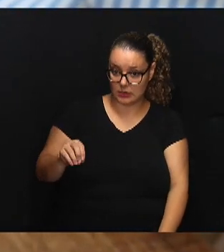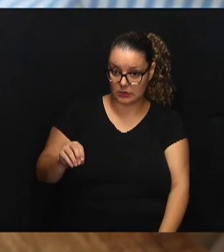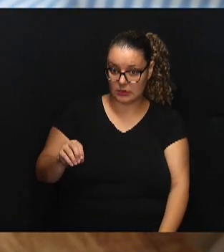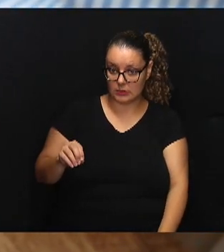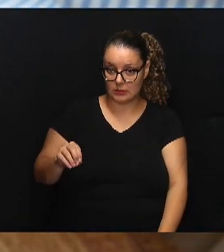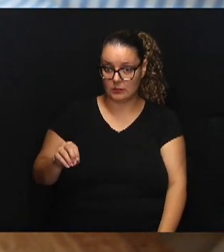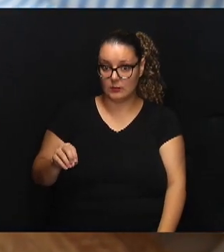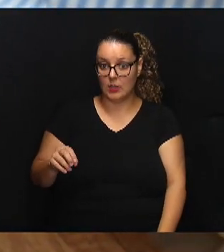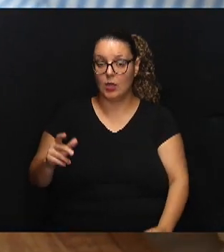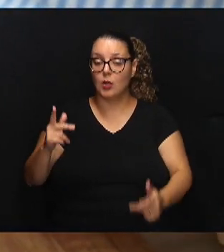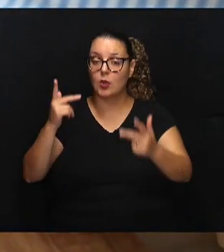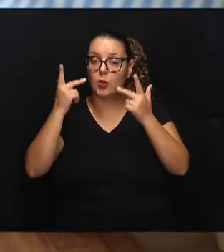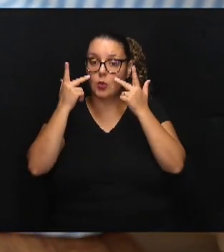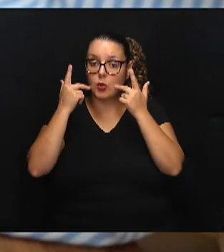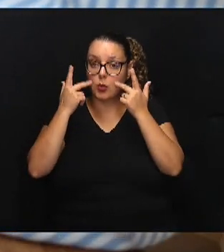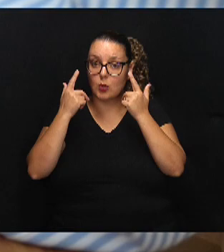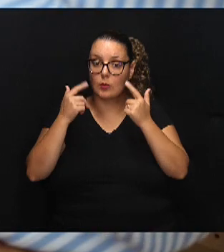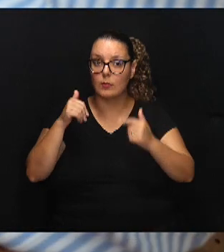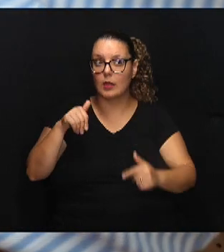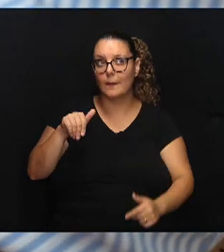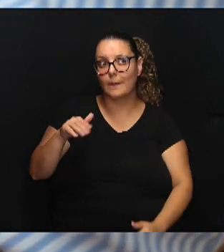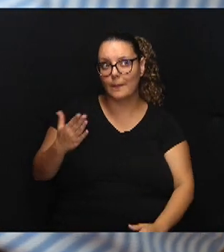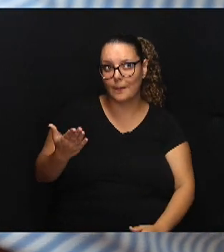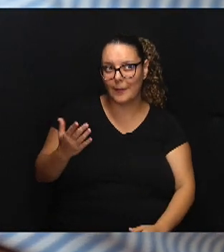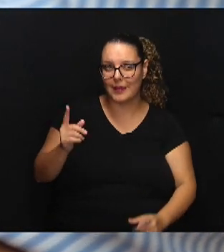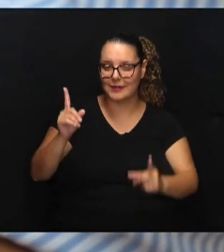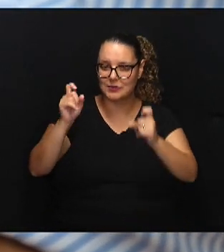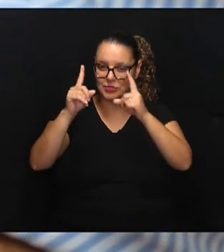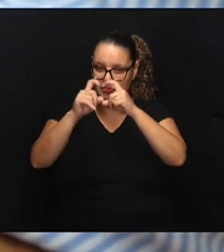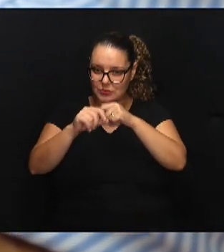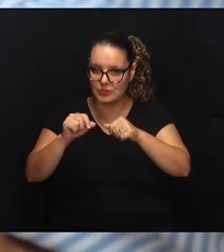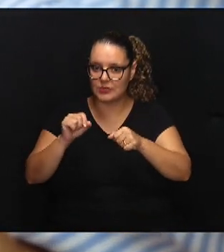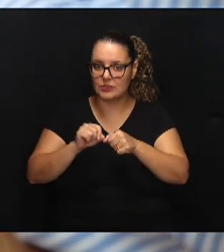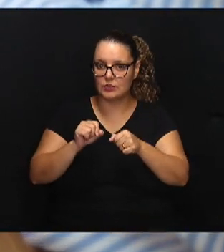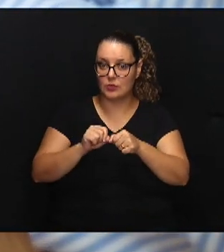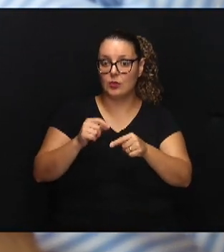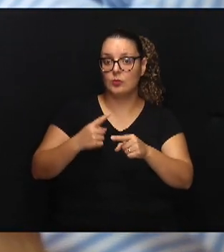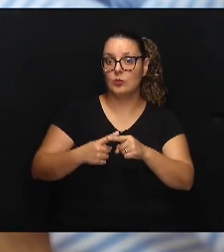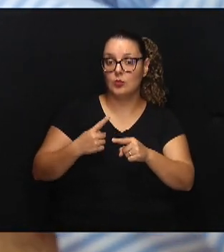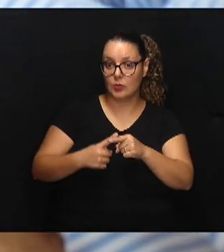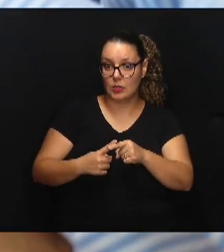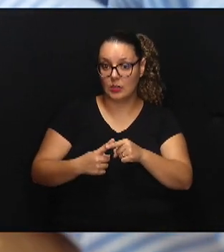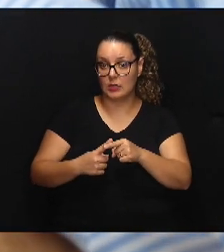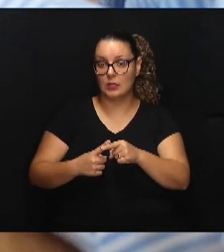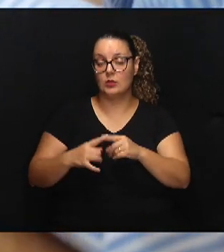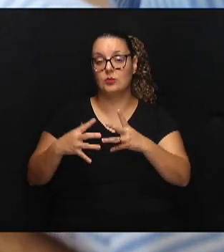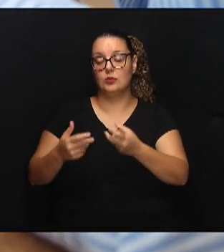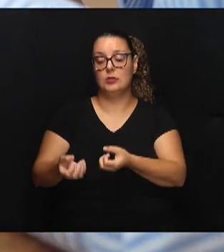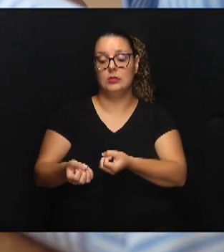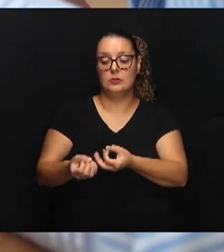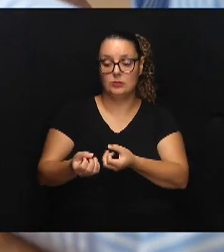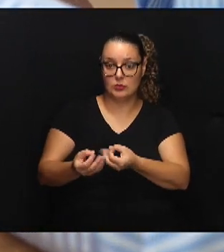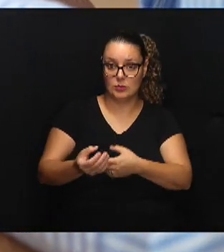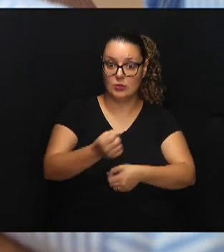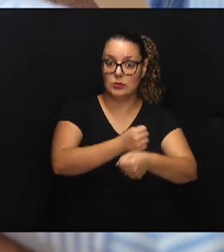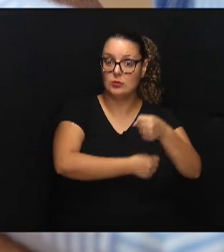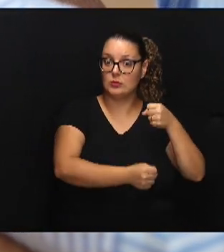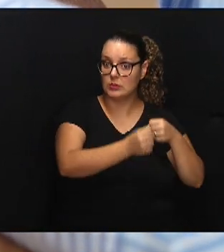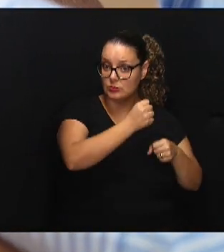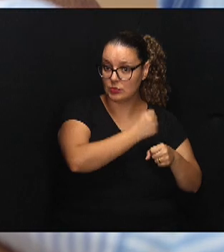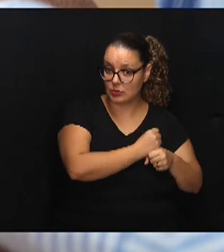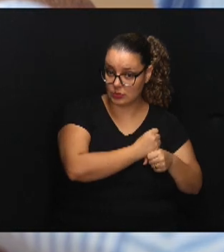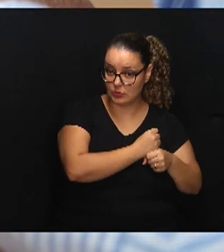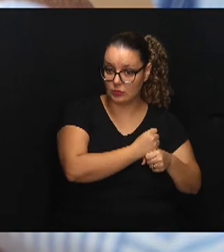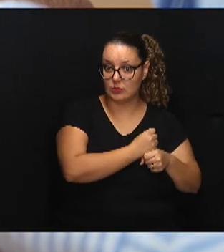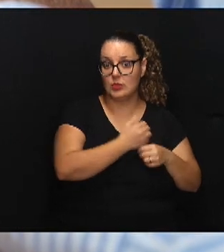ela normalmente é mais complicada de ser feita porque você vai puxar as informações do ano anterior e